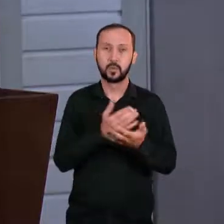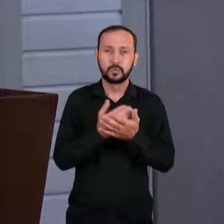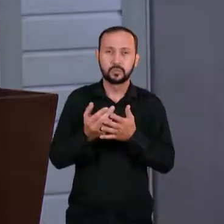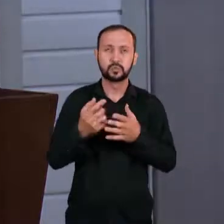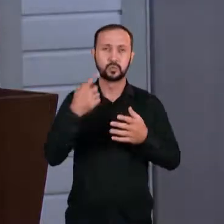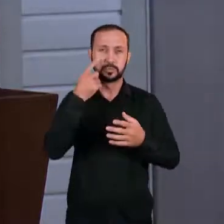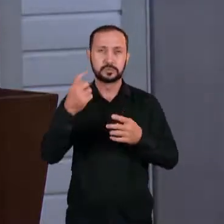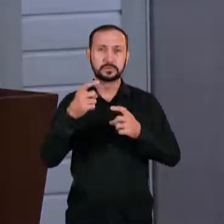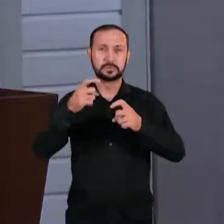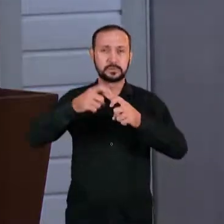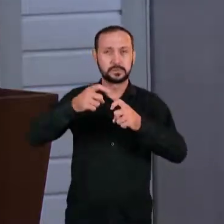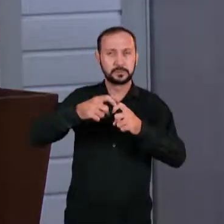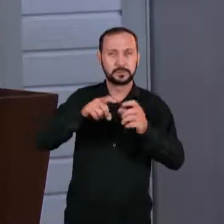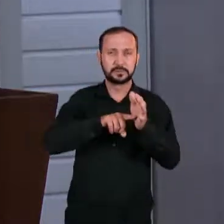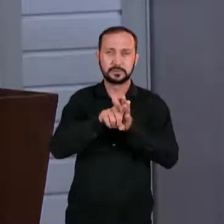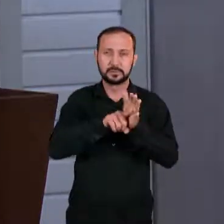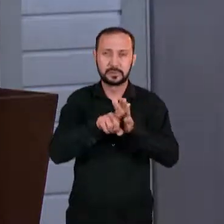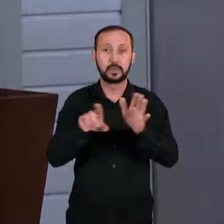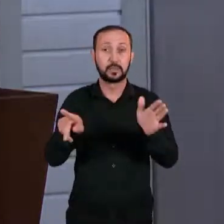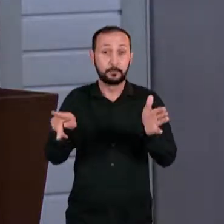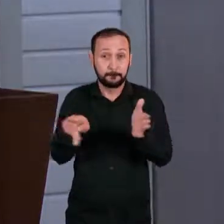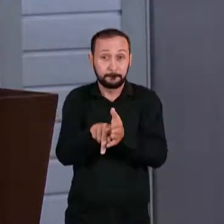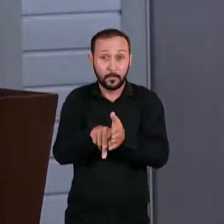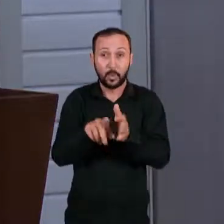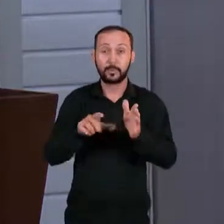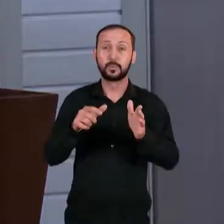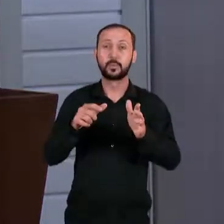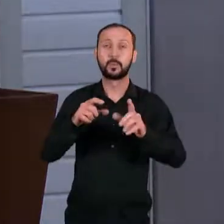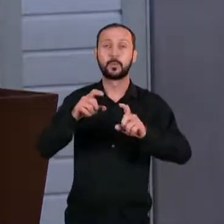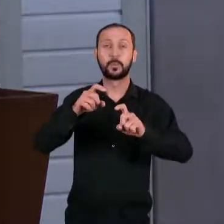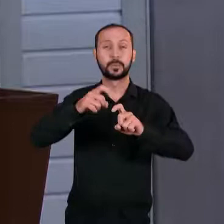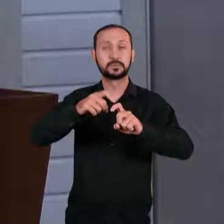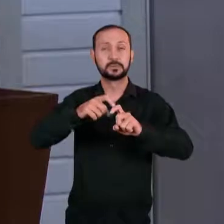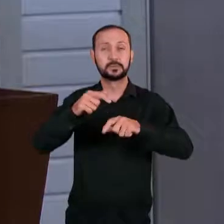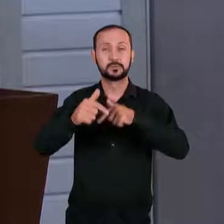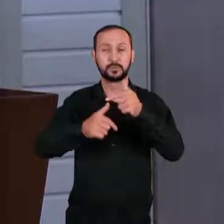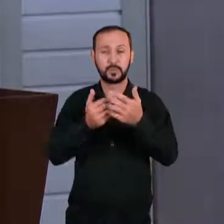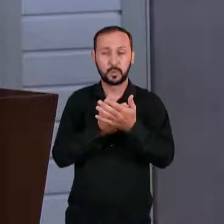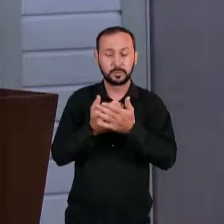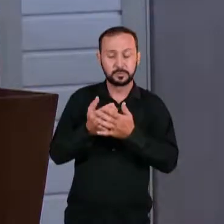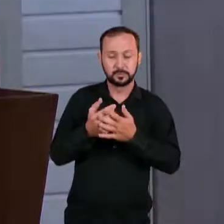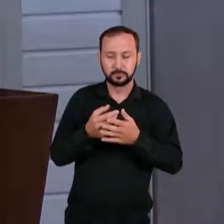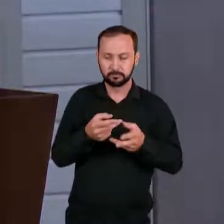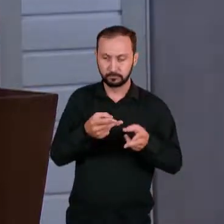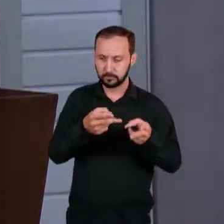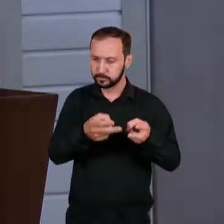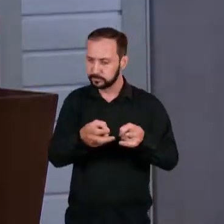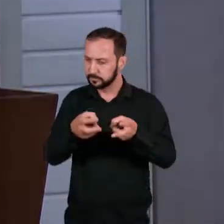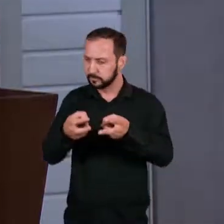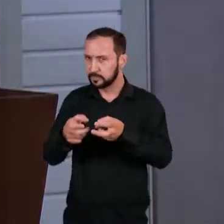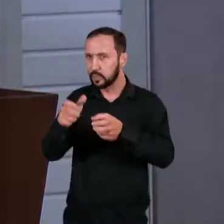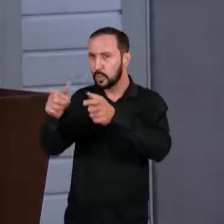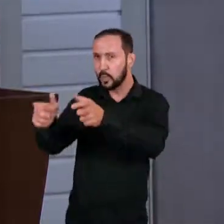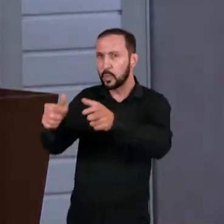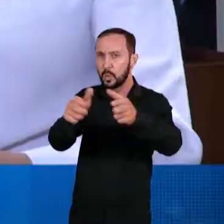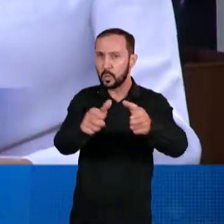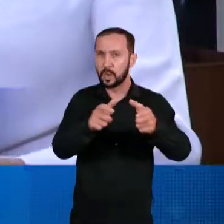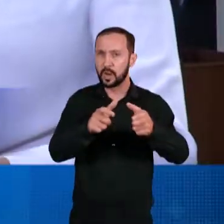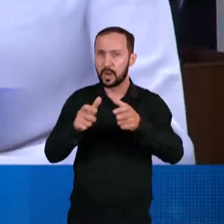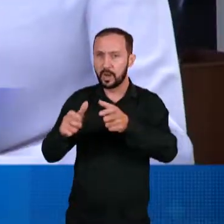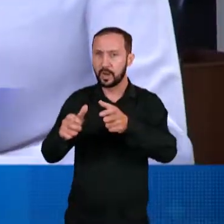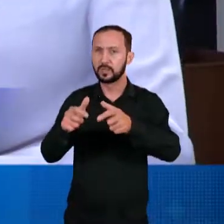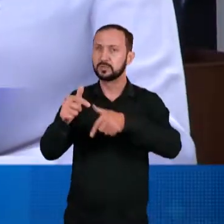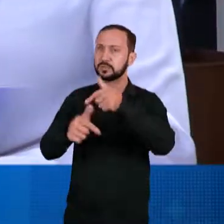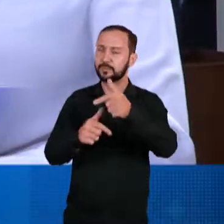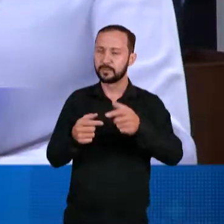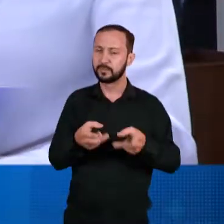da psiquiatria quanto medicina do trabalho, e foi quando a gente começou a tentar perceber se em outros ambientes de trabalho isso também ocorre.